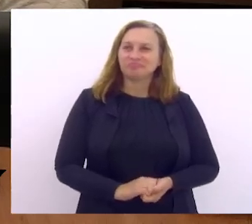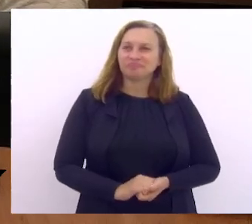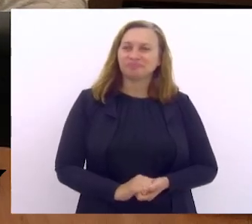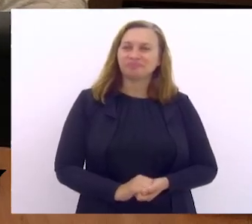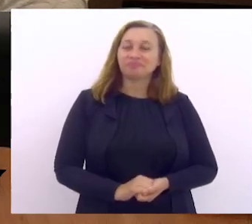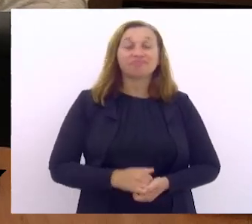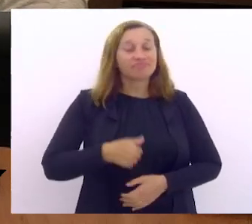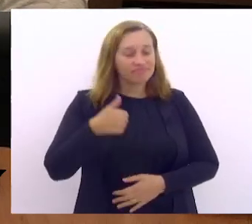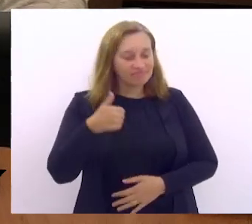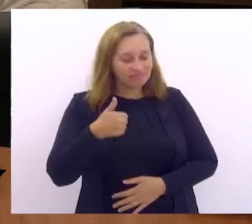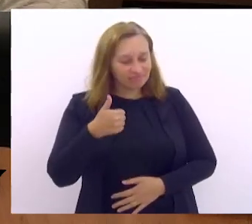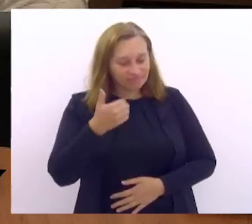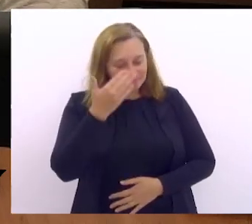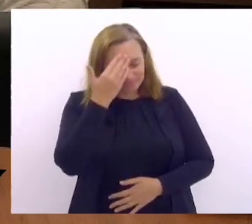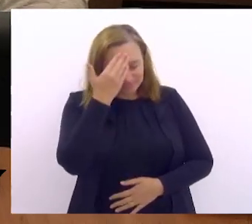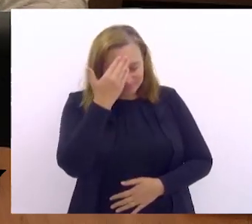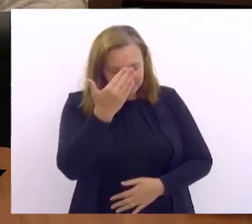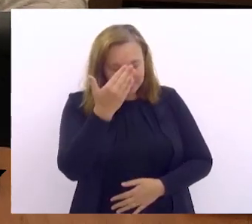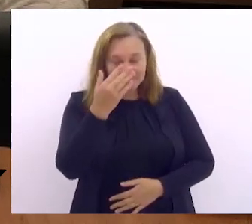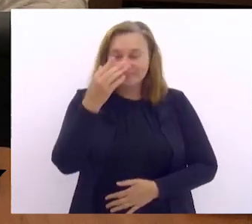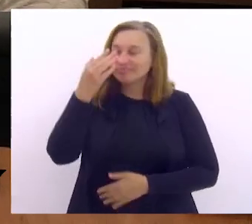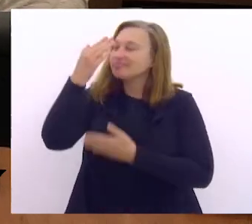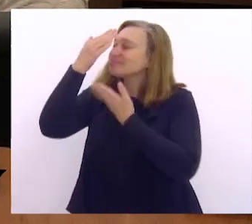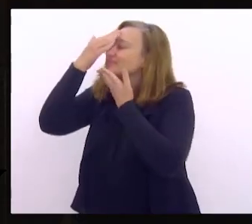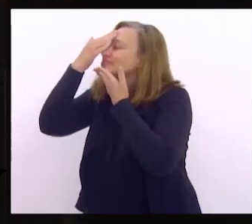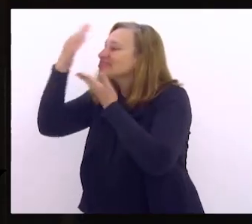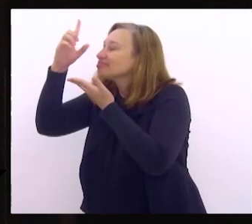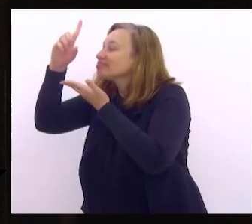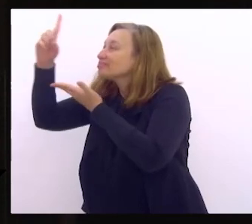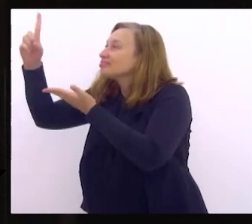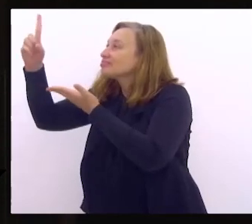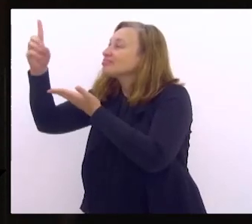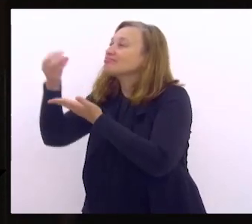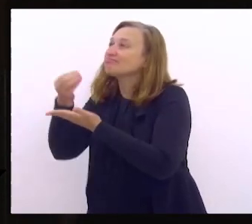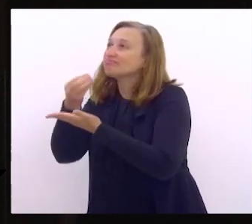Em primeiro lugar, agradecimento a Deus por essa oportunidade.